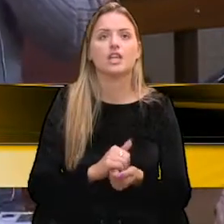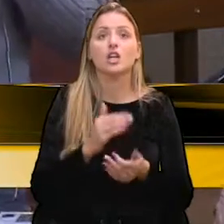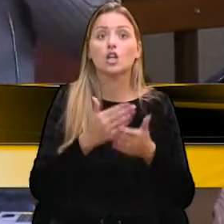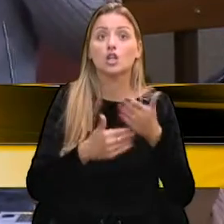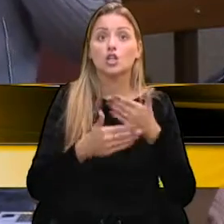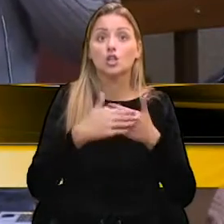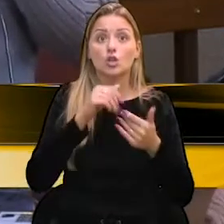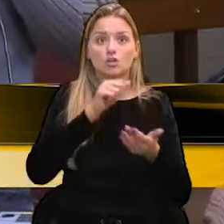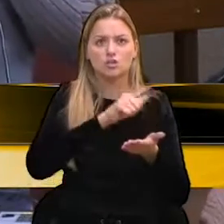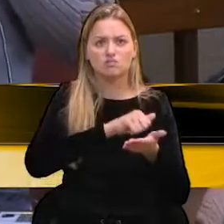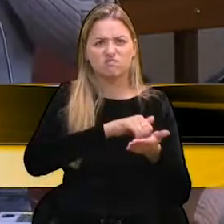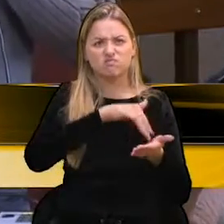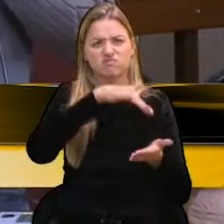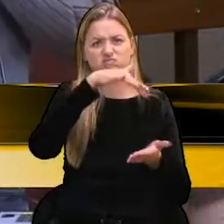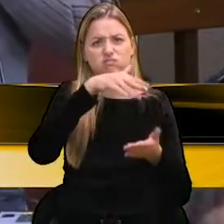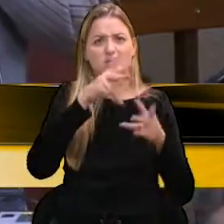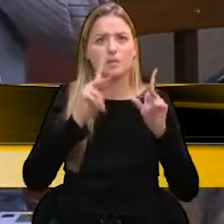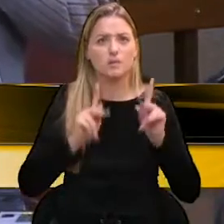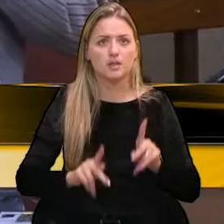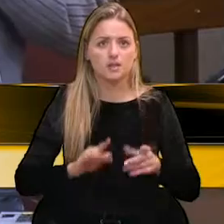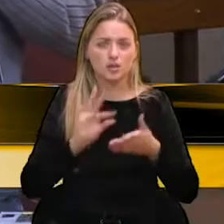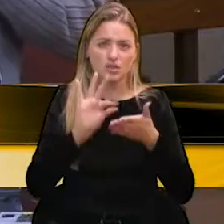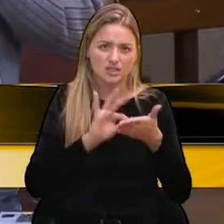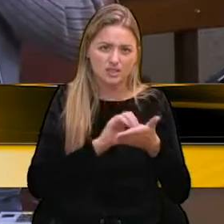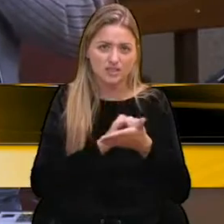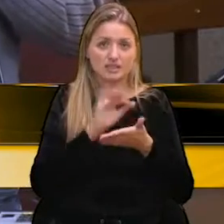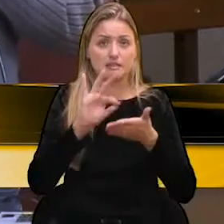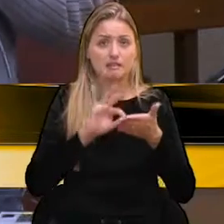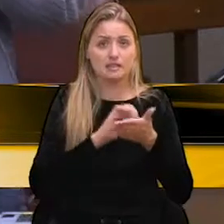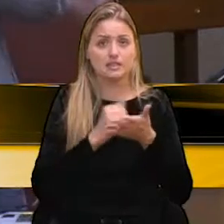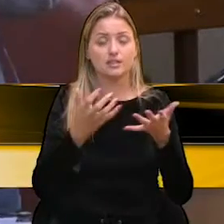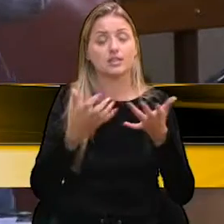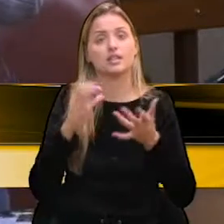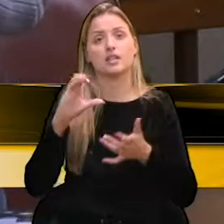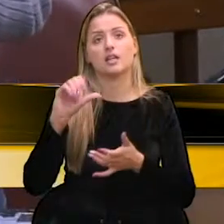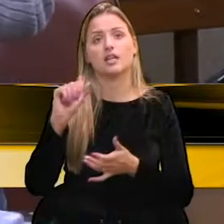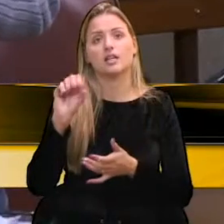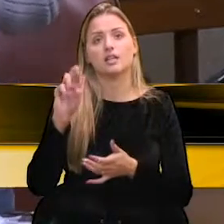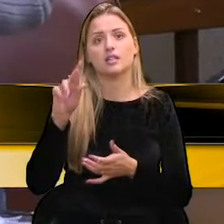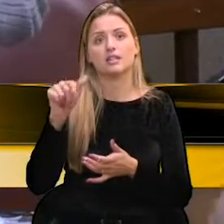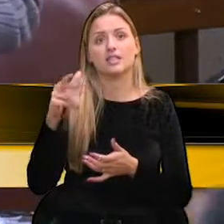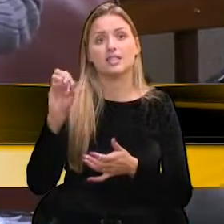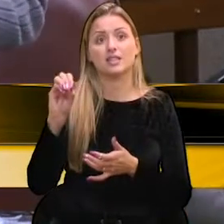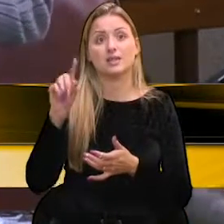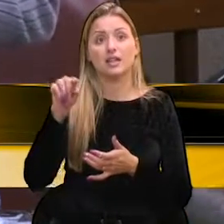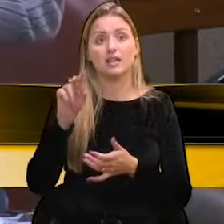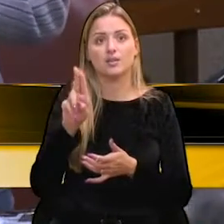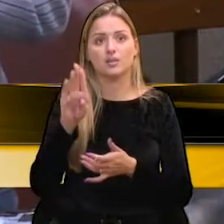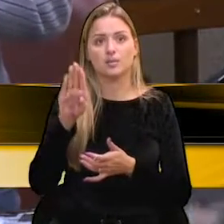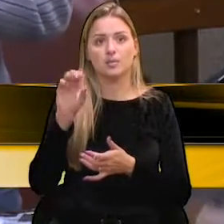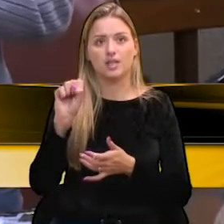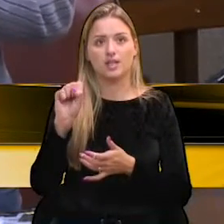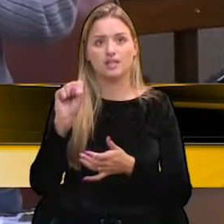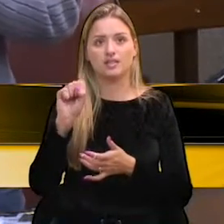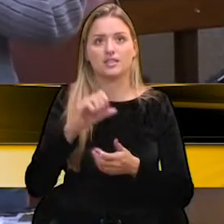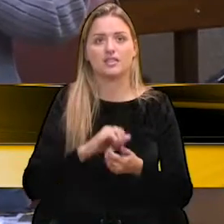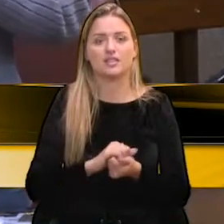Todas essas listas aqui de pessoas, de animais cadastrados, tá, foram via UBS. E aqui eu vou pegar um